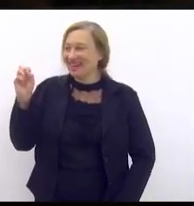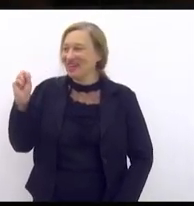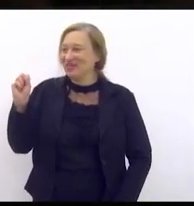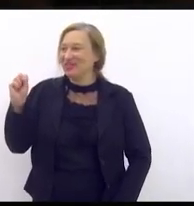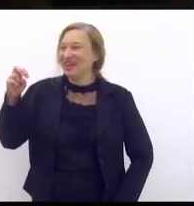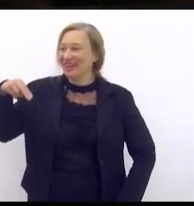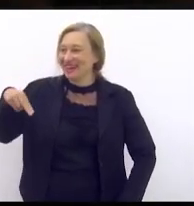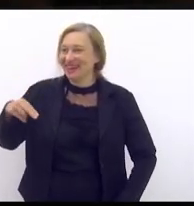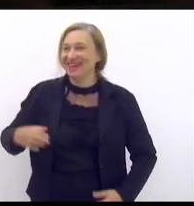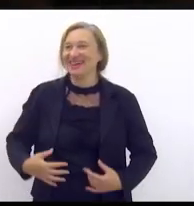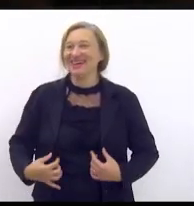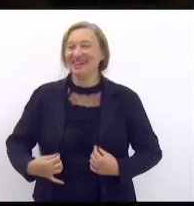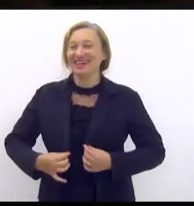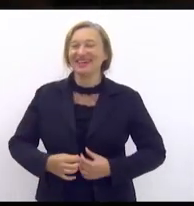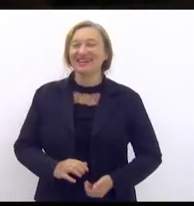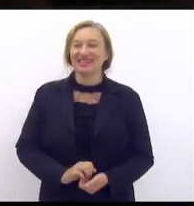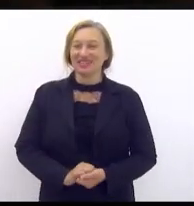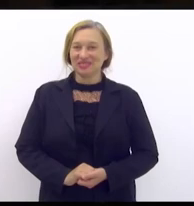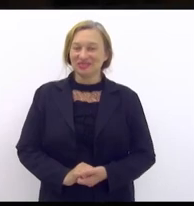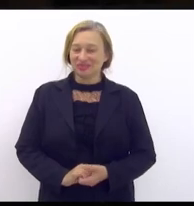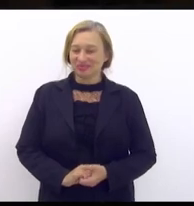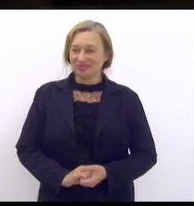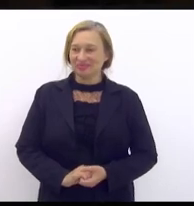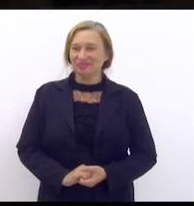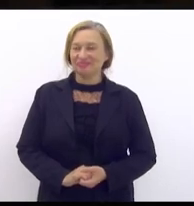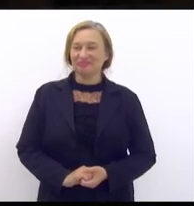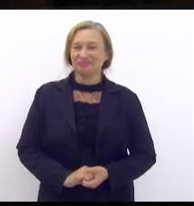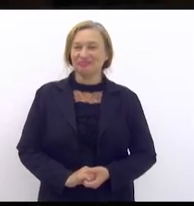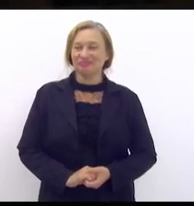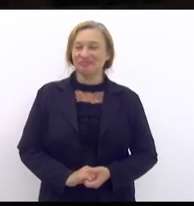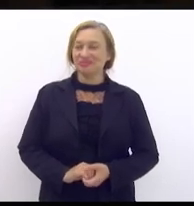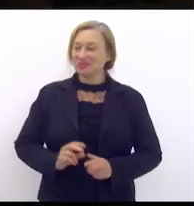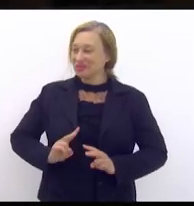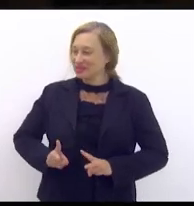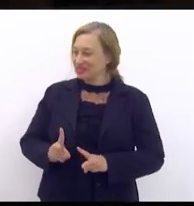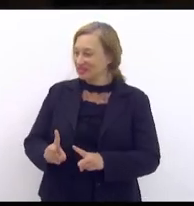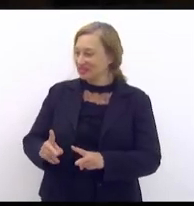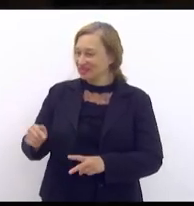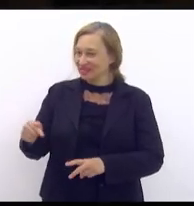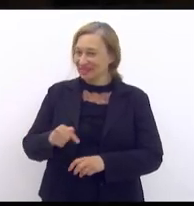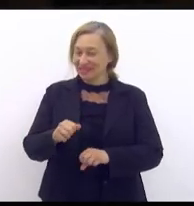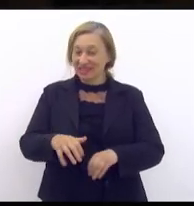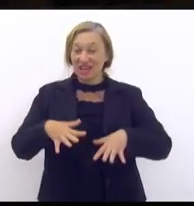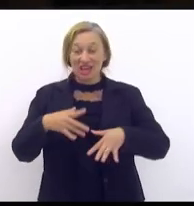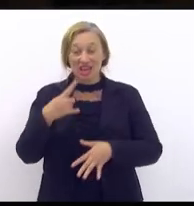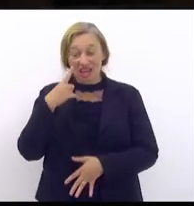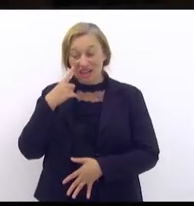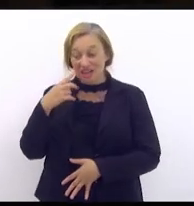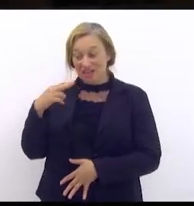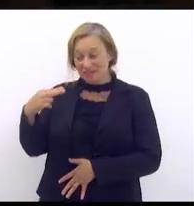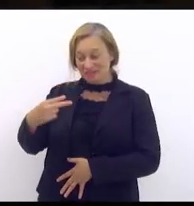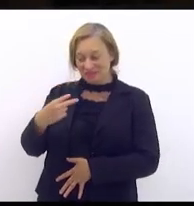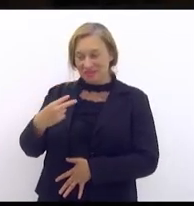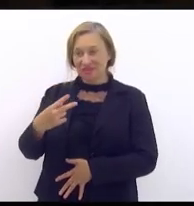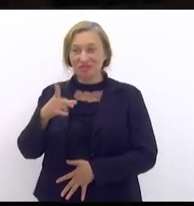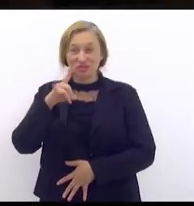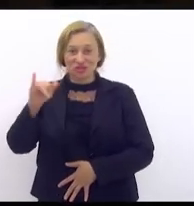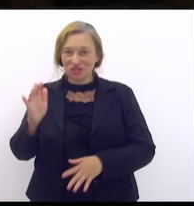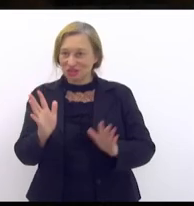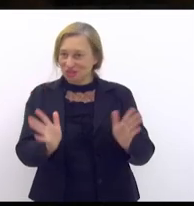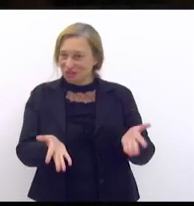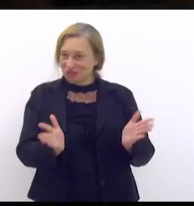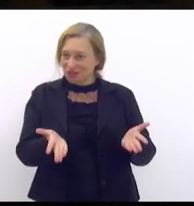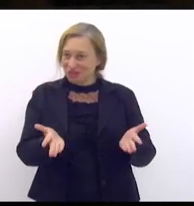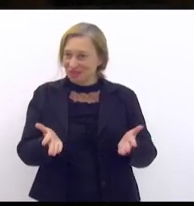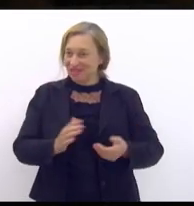permanecesse no plenário. Aliás, desde que ele me viu no dia de hoje, ele veio